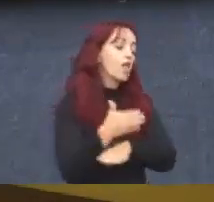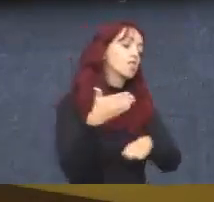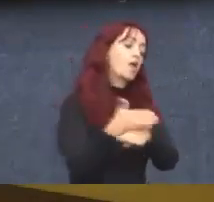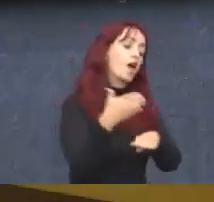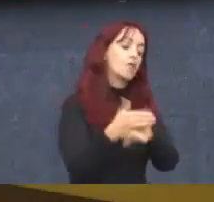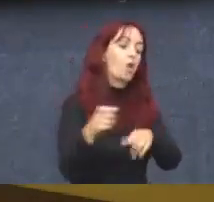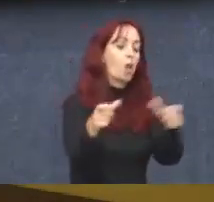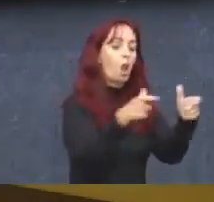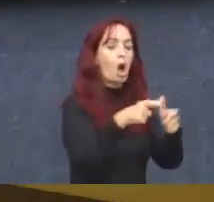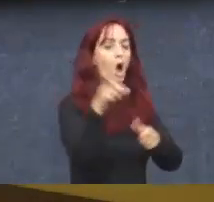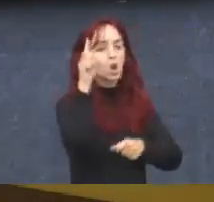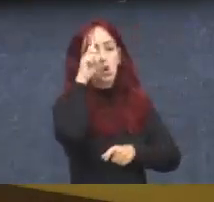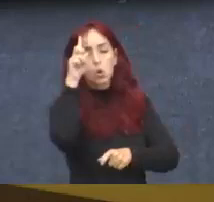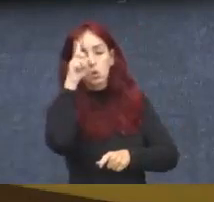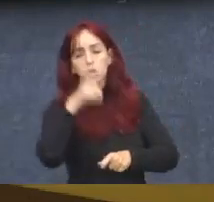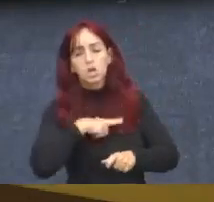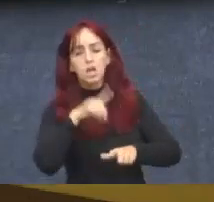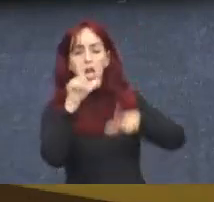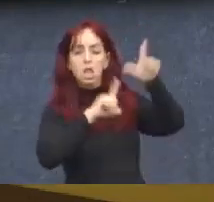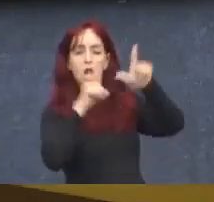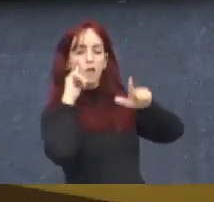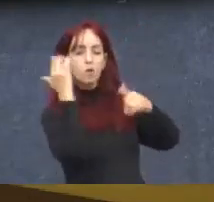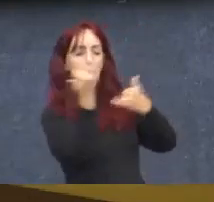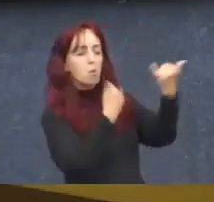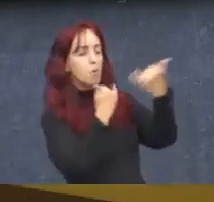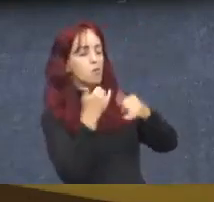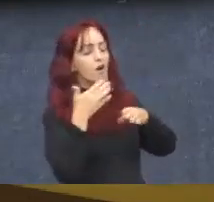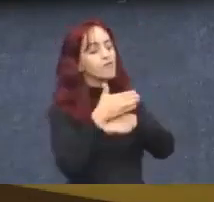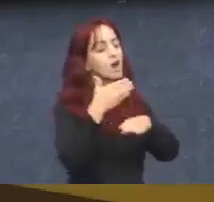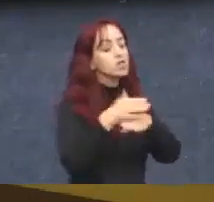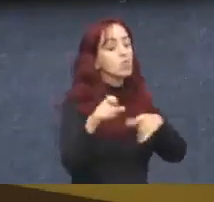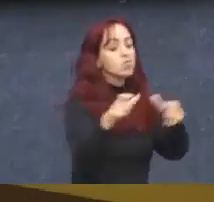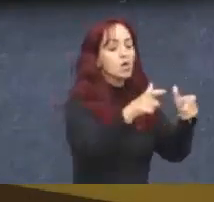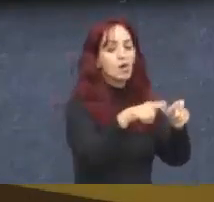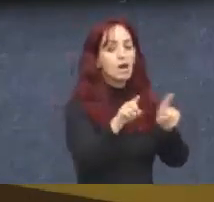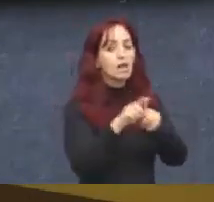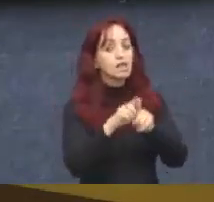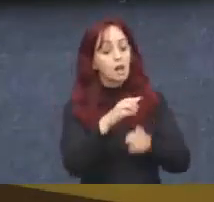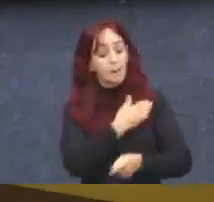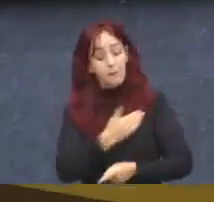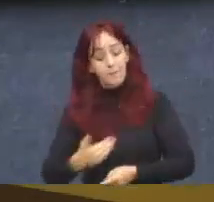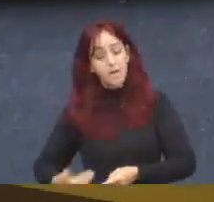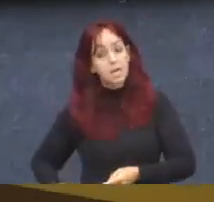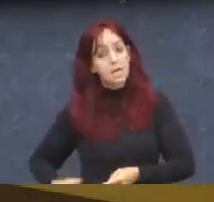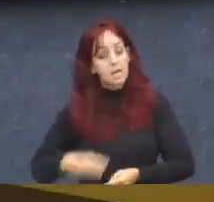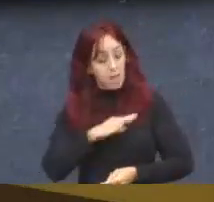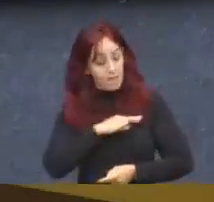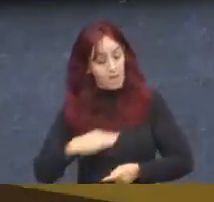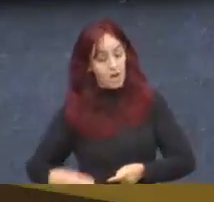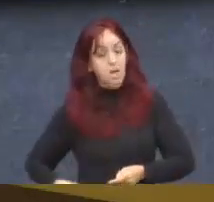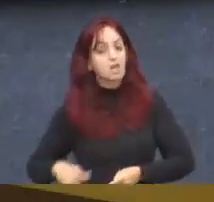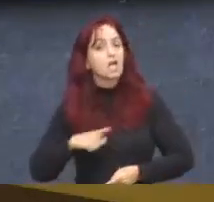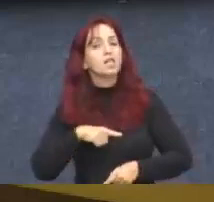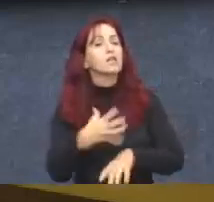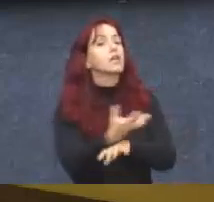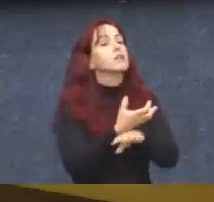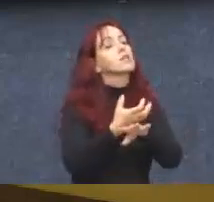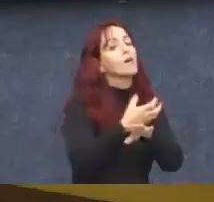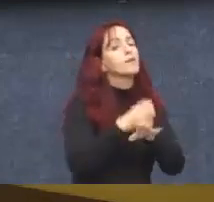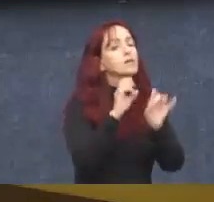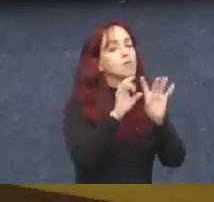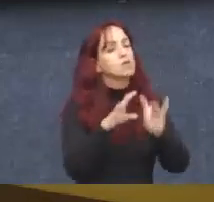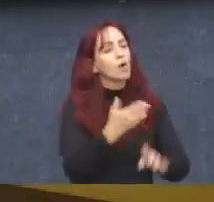vemos invasões do MST. Ministra que é ligada a milicianos no Rio de Janeiro tem tratamento especial no